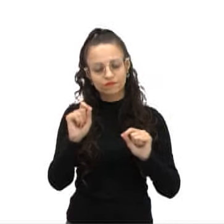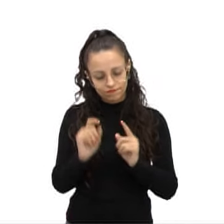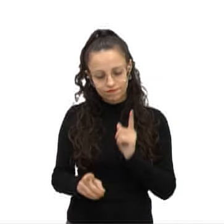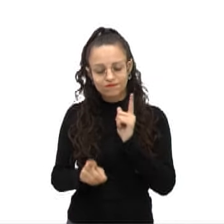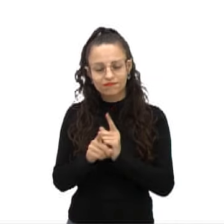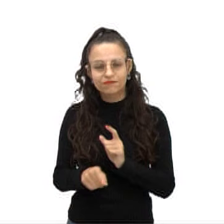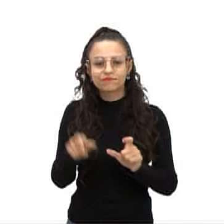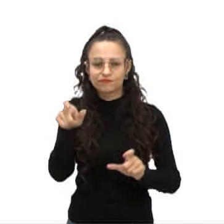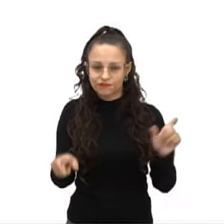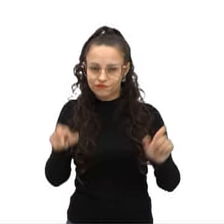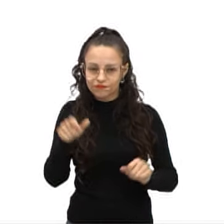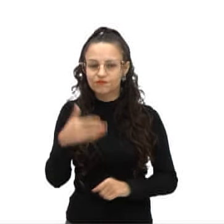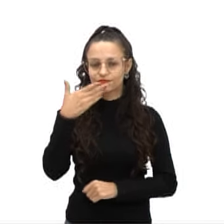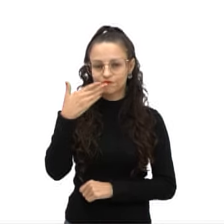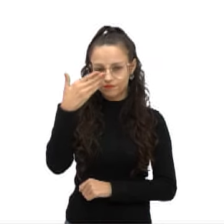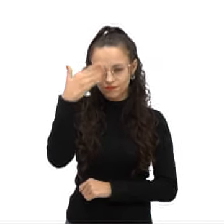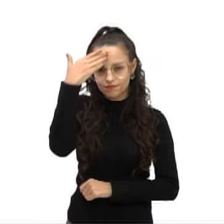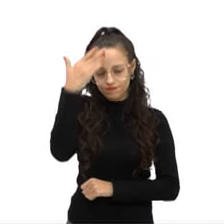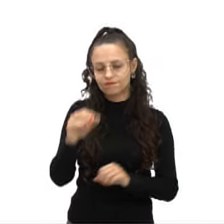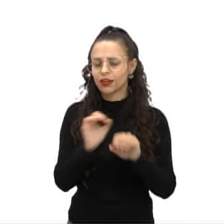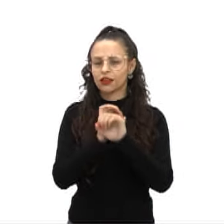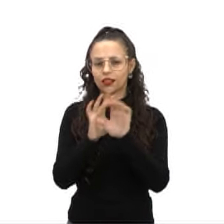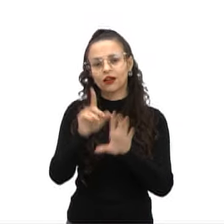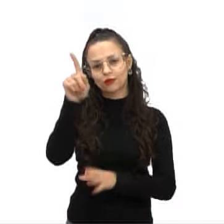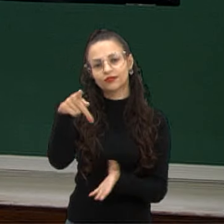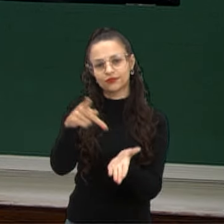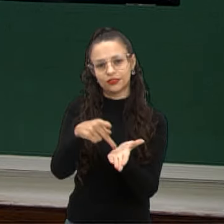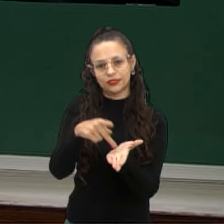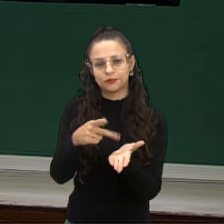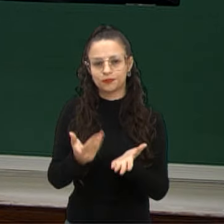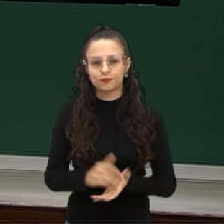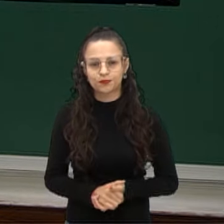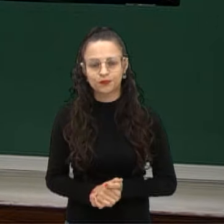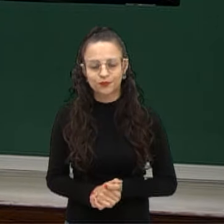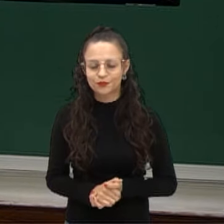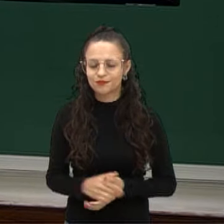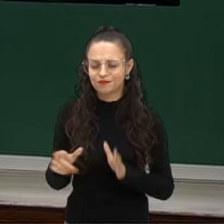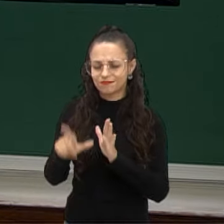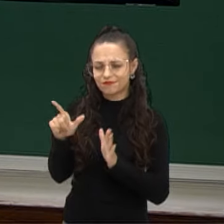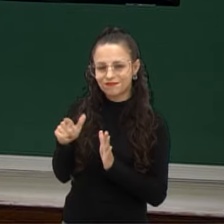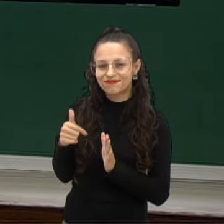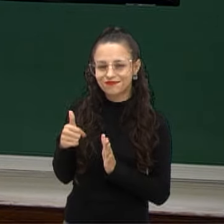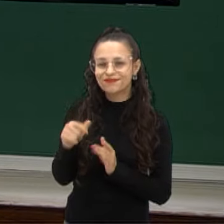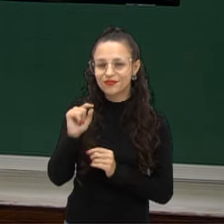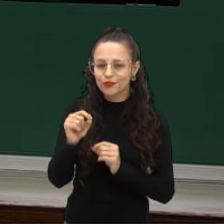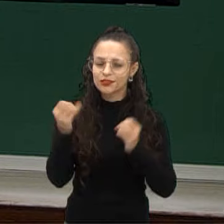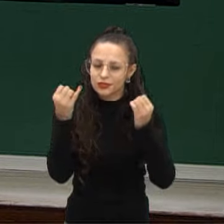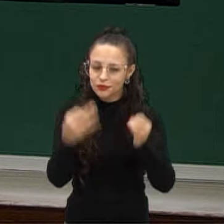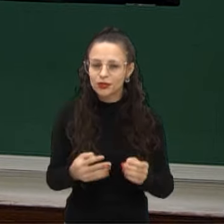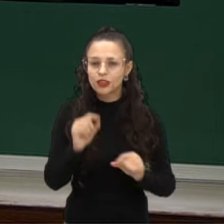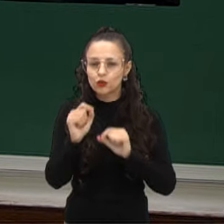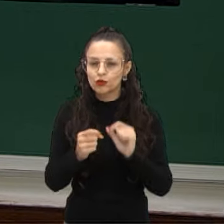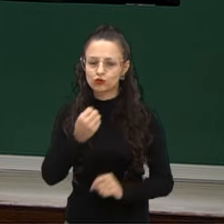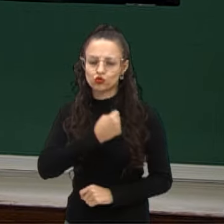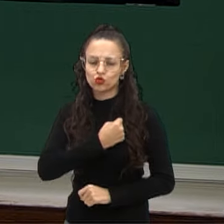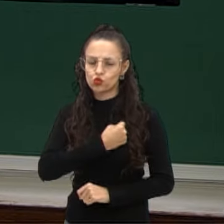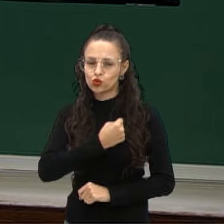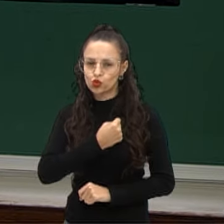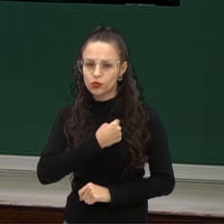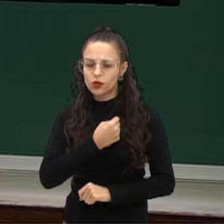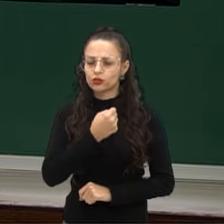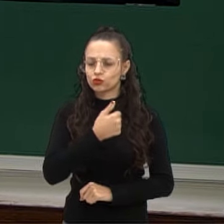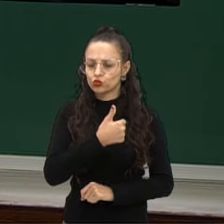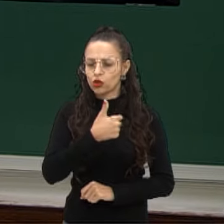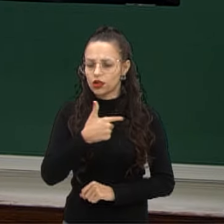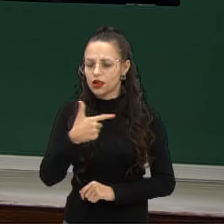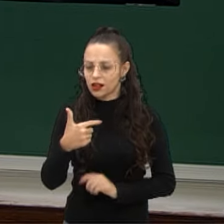intelectuais muçulmanos. Isso é uma alternativa lógico verdadeira, né, pessoal? A gente acabou de falar que até o princípio dos algarismos arábicos, né, do